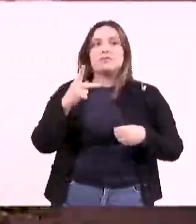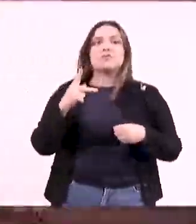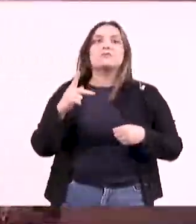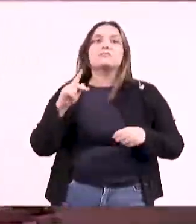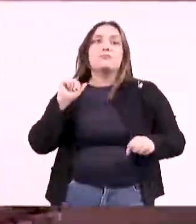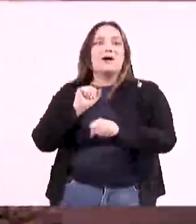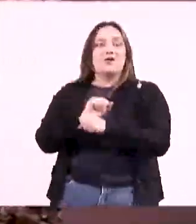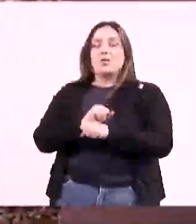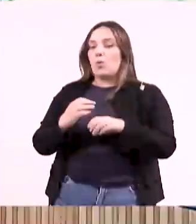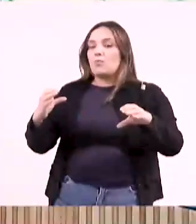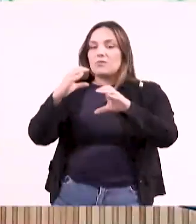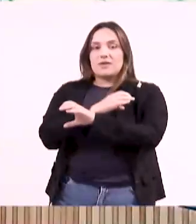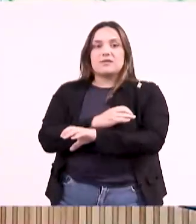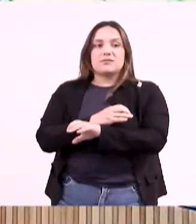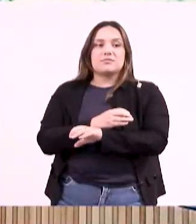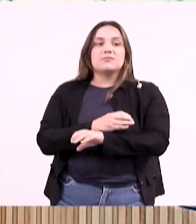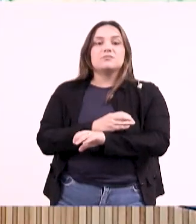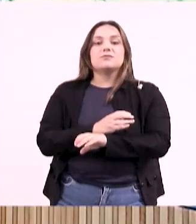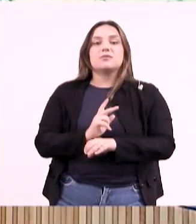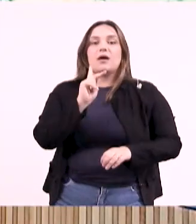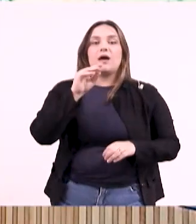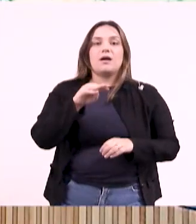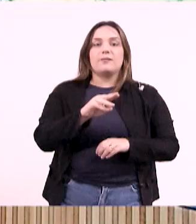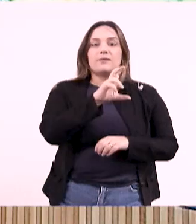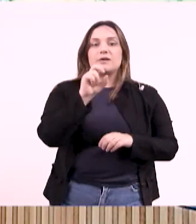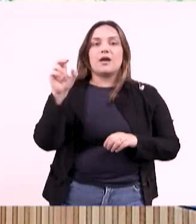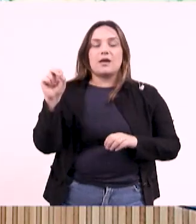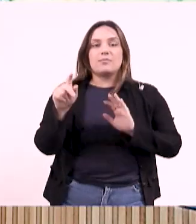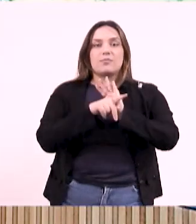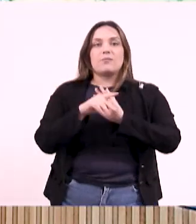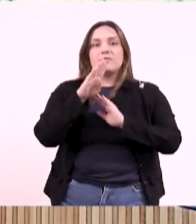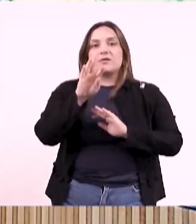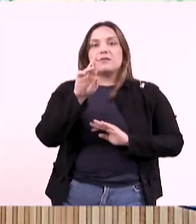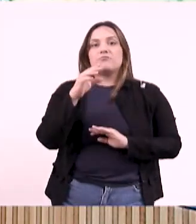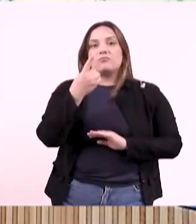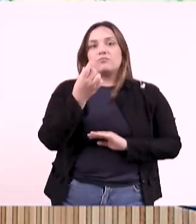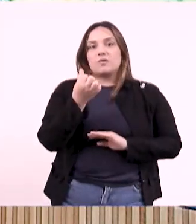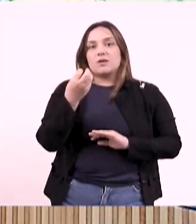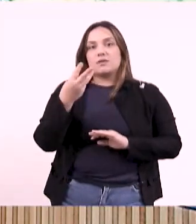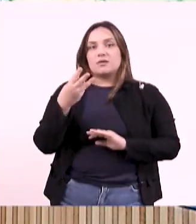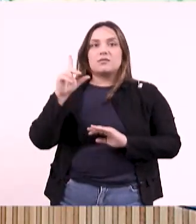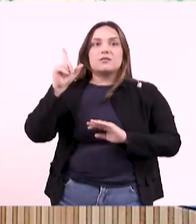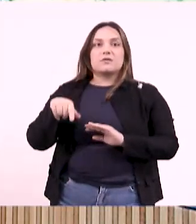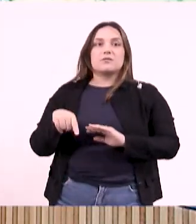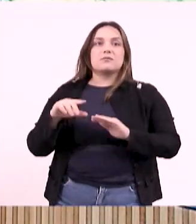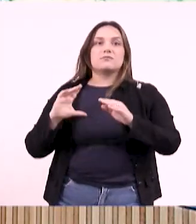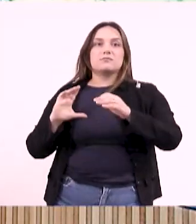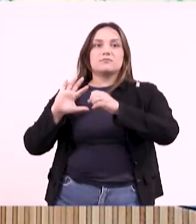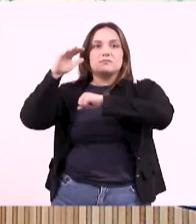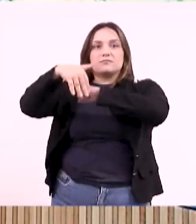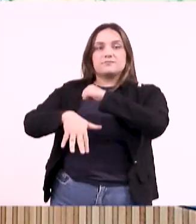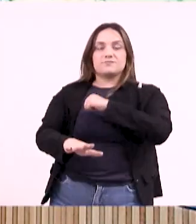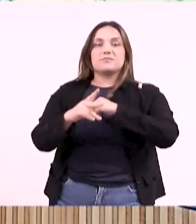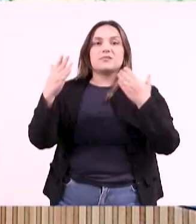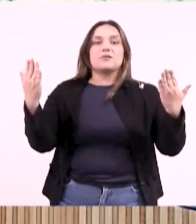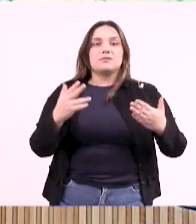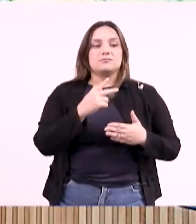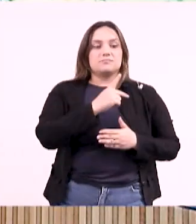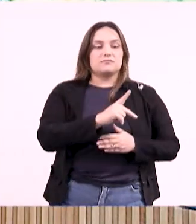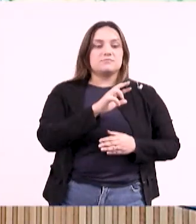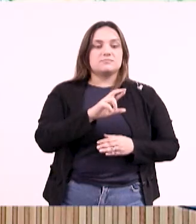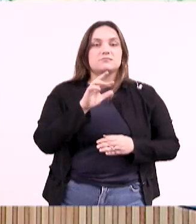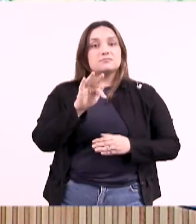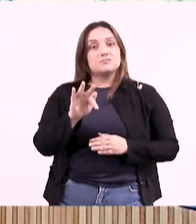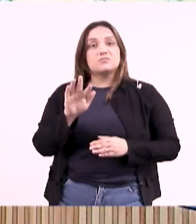total de pista em Jaraguari, no quilômetro 500 da BR-163, o rompimento de uma barragem inundou a pista, e a PRF orienta os motoristas